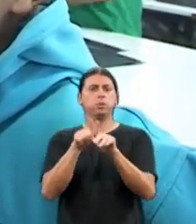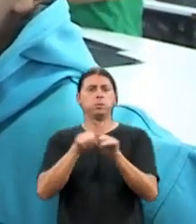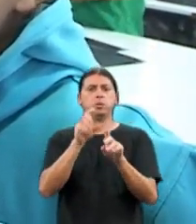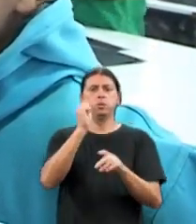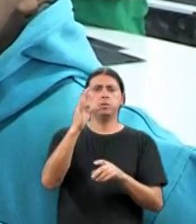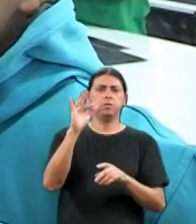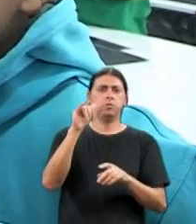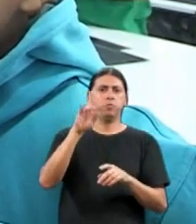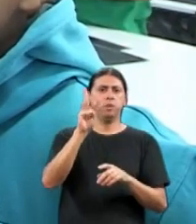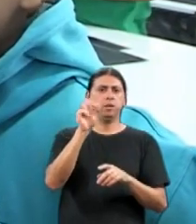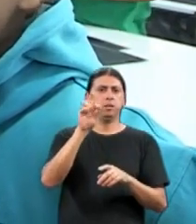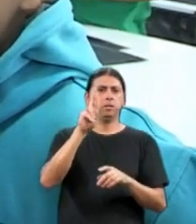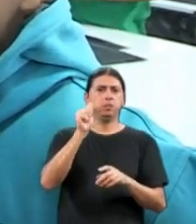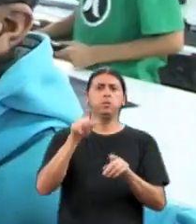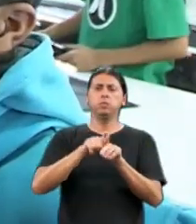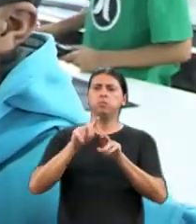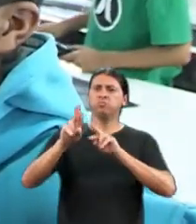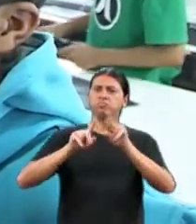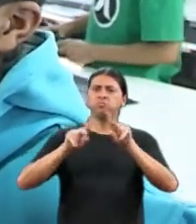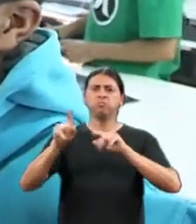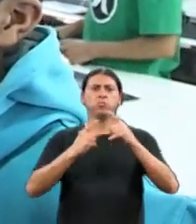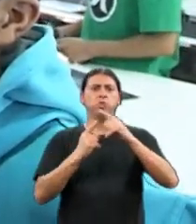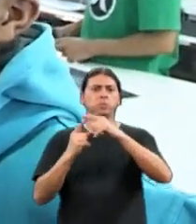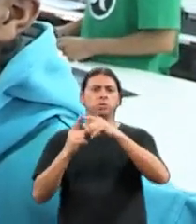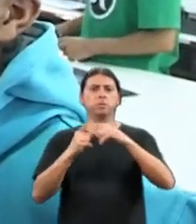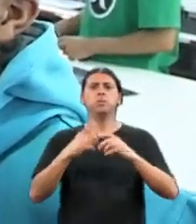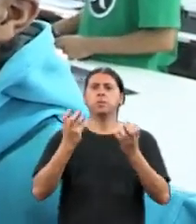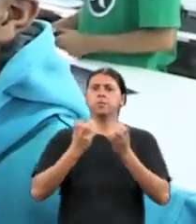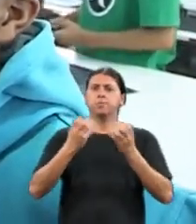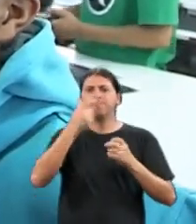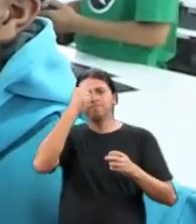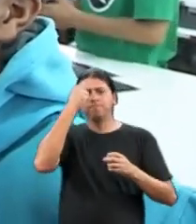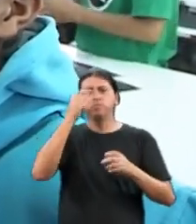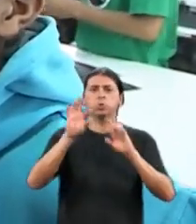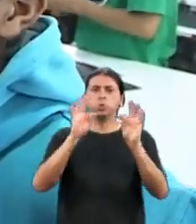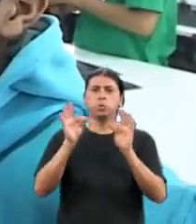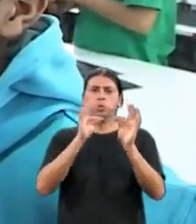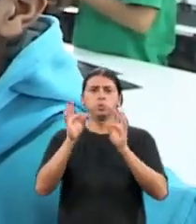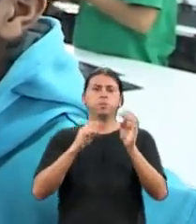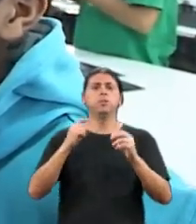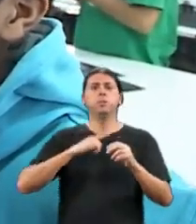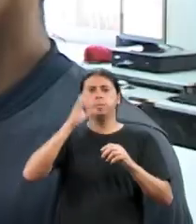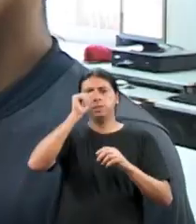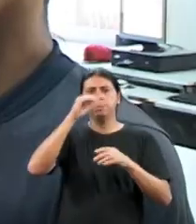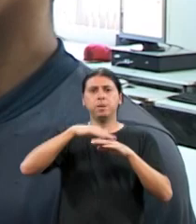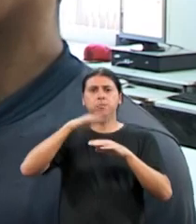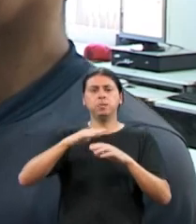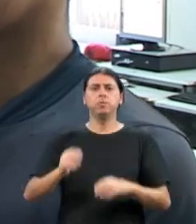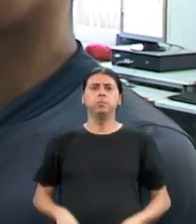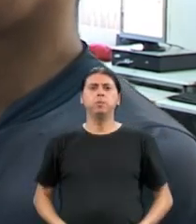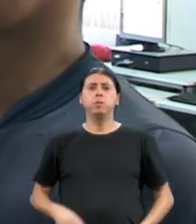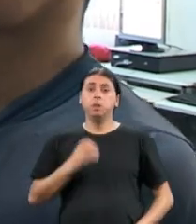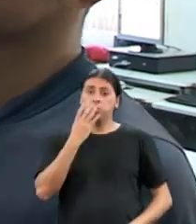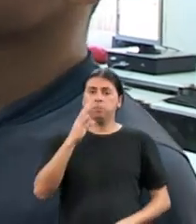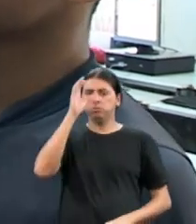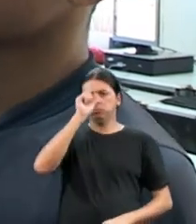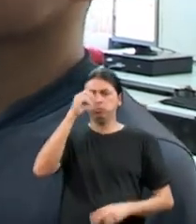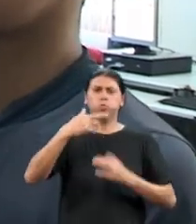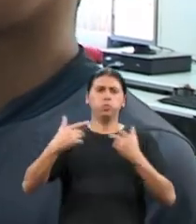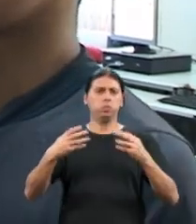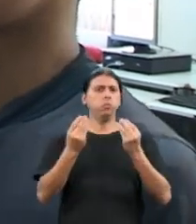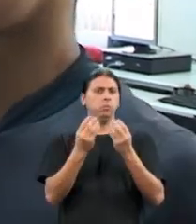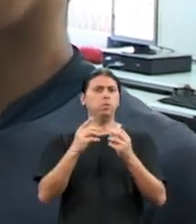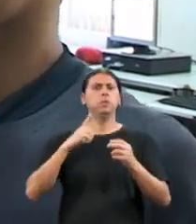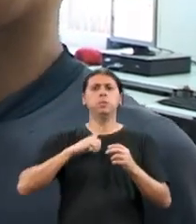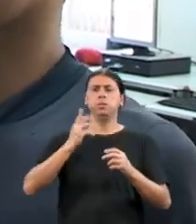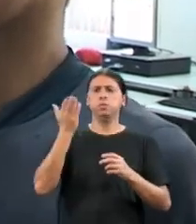softwares e um monte de coisa. Queria fazer uma faculdade de tecnologia, aprender mais coisas. Bom, a gente aprende aqui muitas coisas que a gente